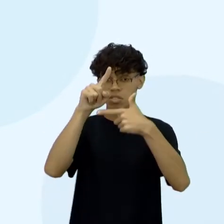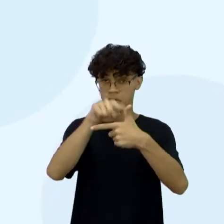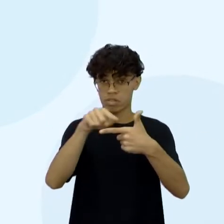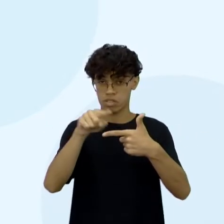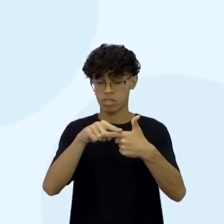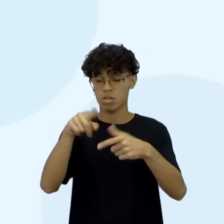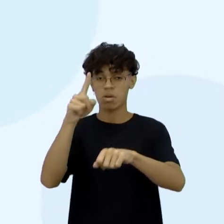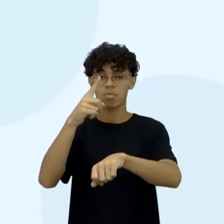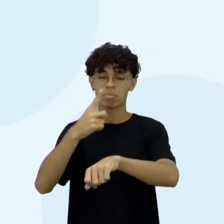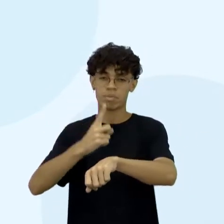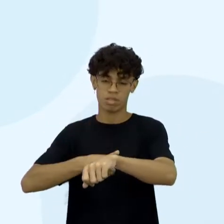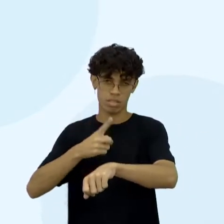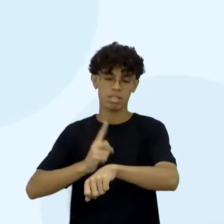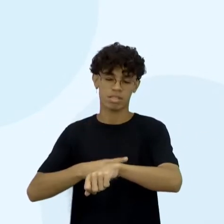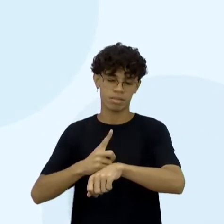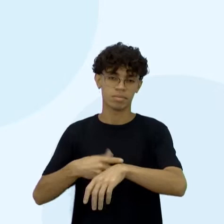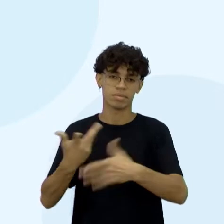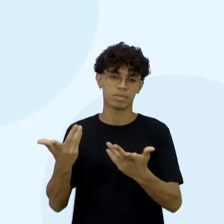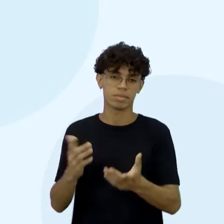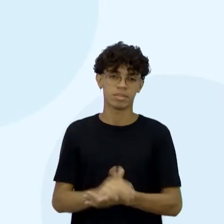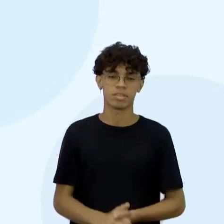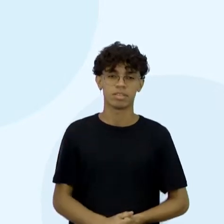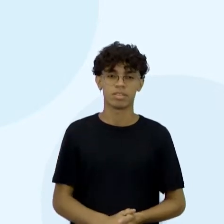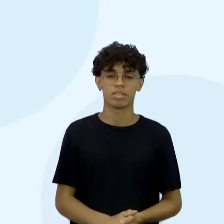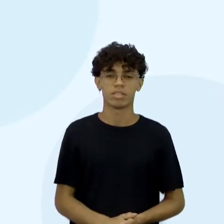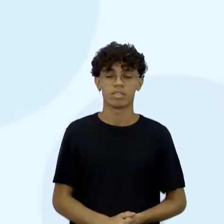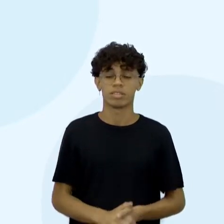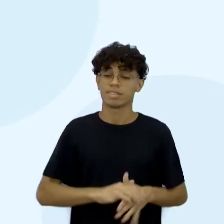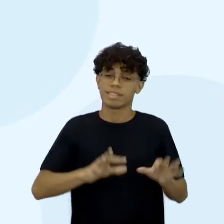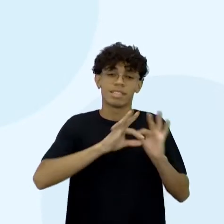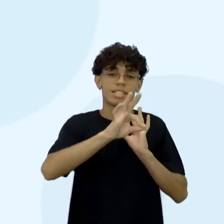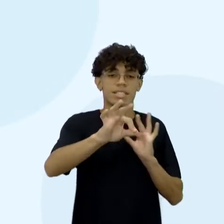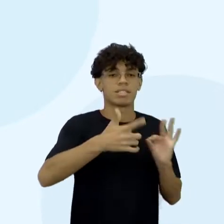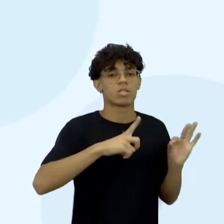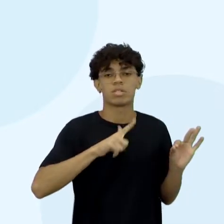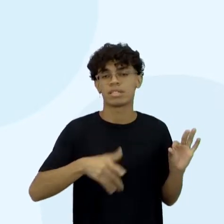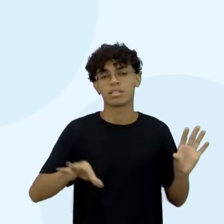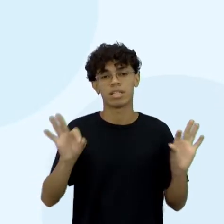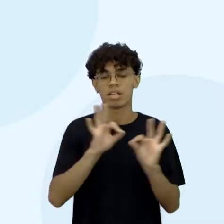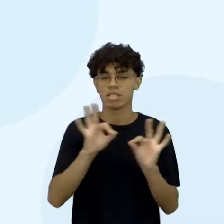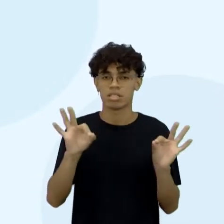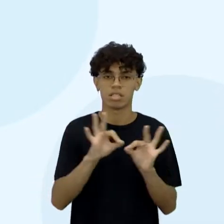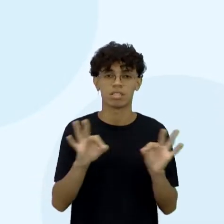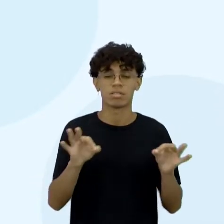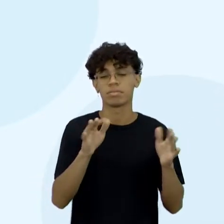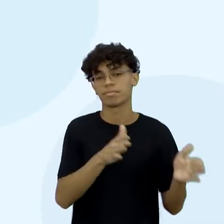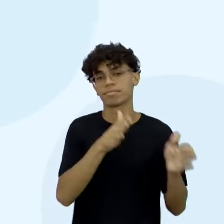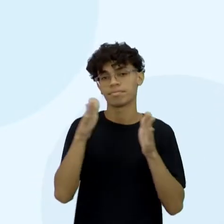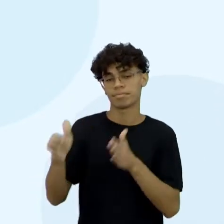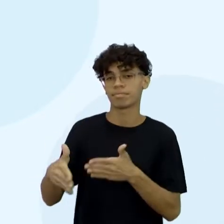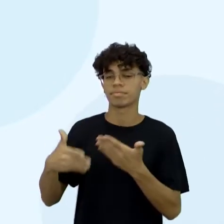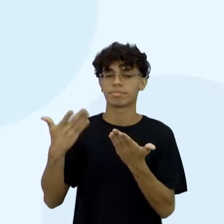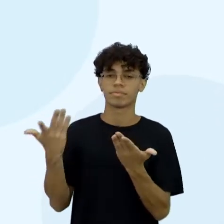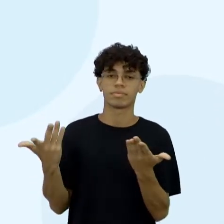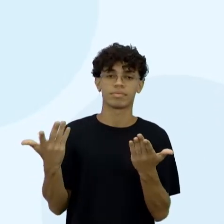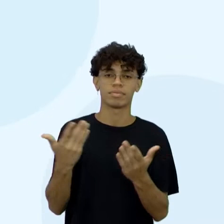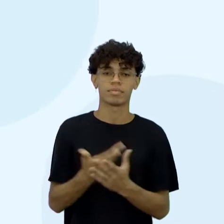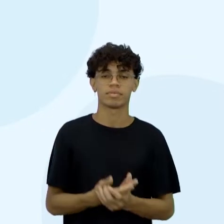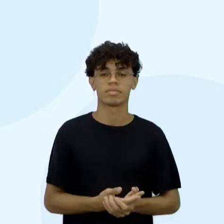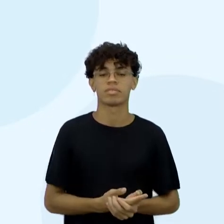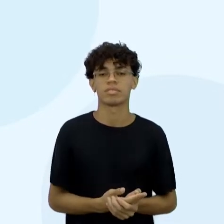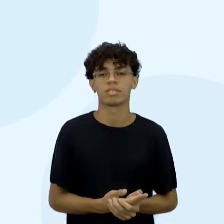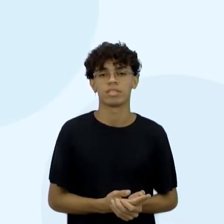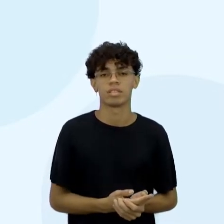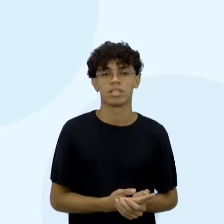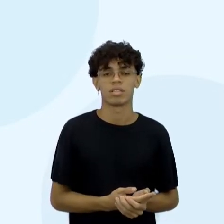entre a velocidade e o tempo. Aqui não tem distância, né? Então, o que a gente faz? Parte desse estudo para achar uma